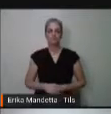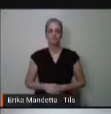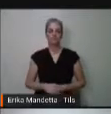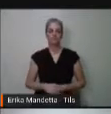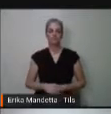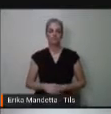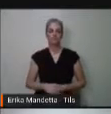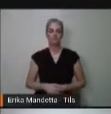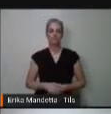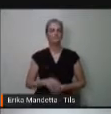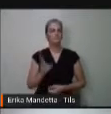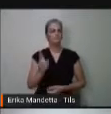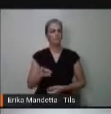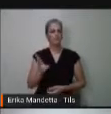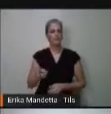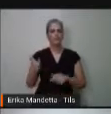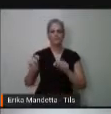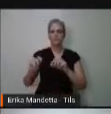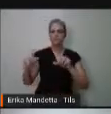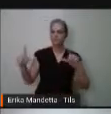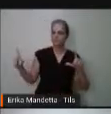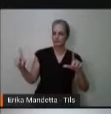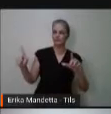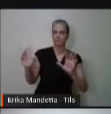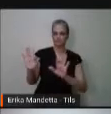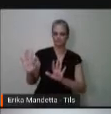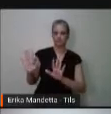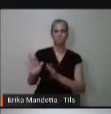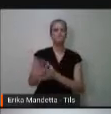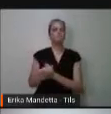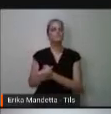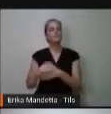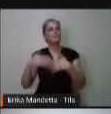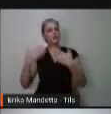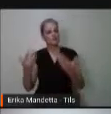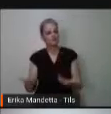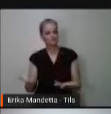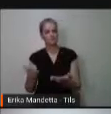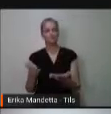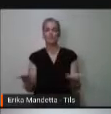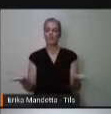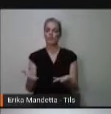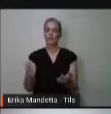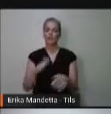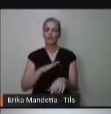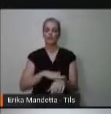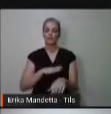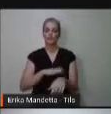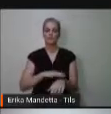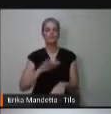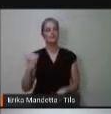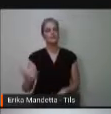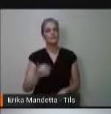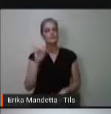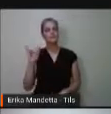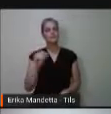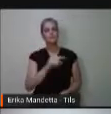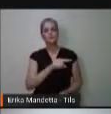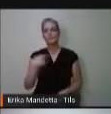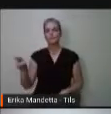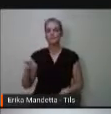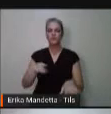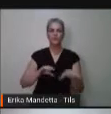continuidade nessa fala. Então, gente, esse momento, né, é um momento de formação muito rico e